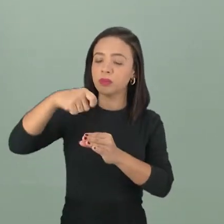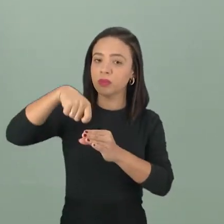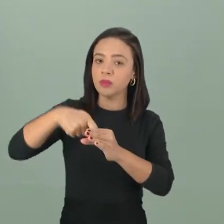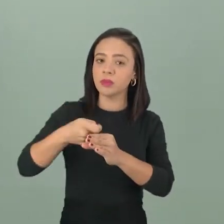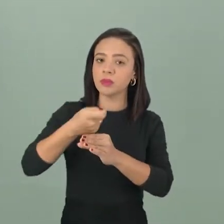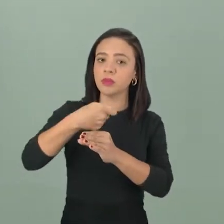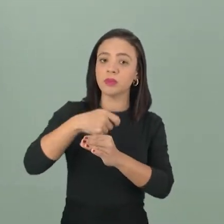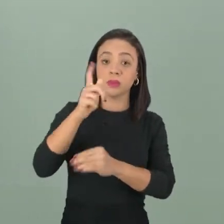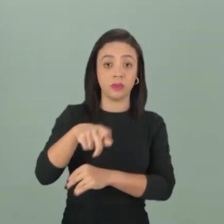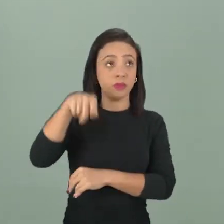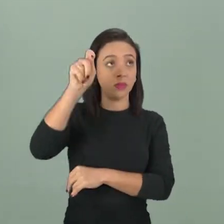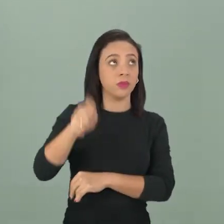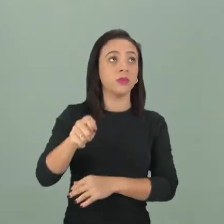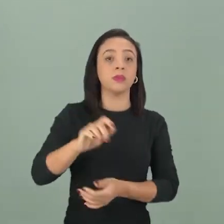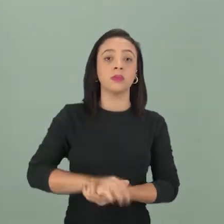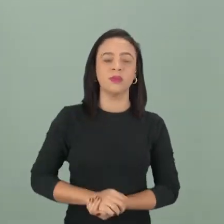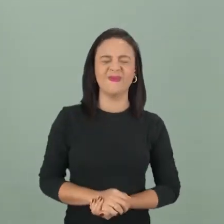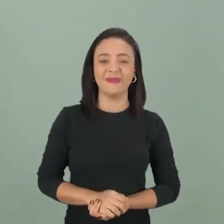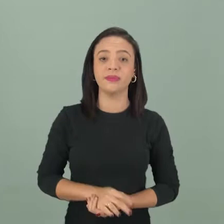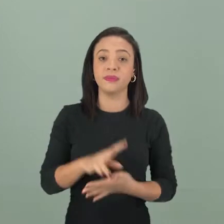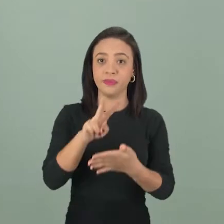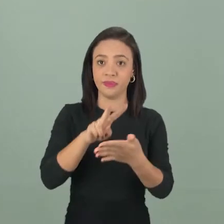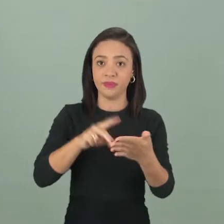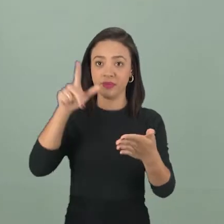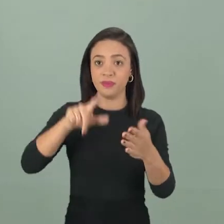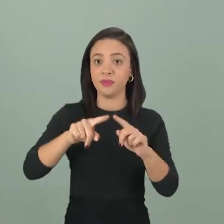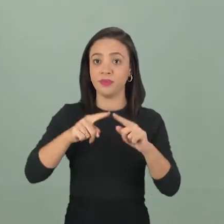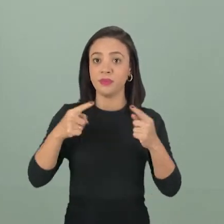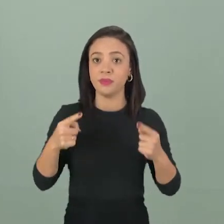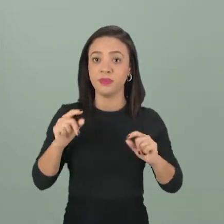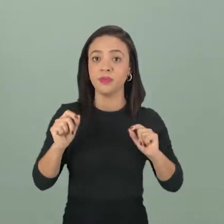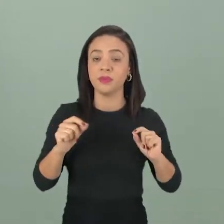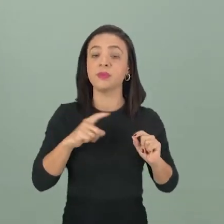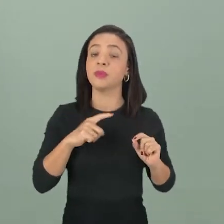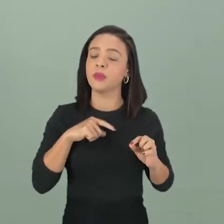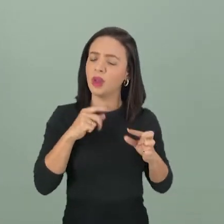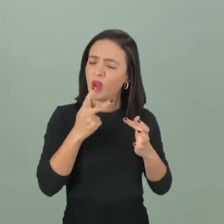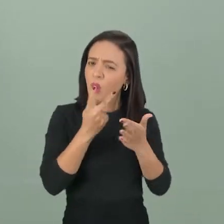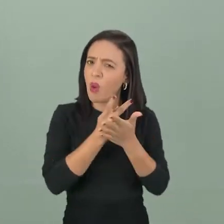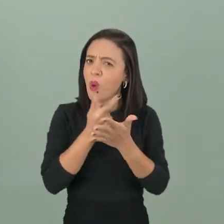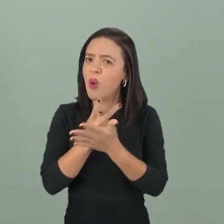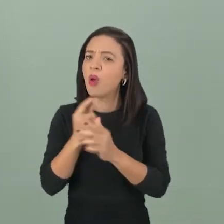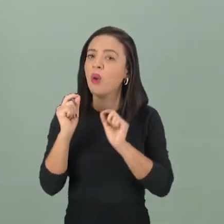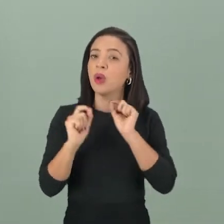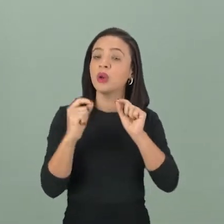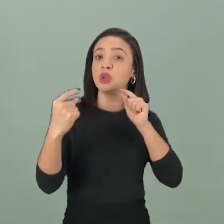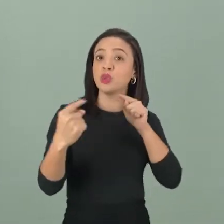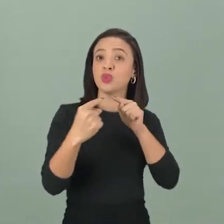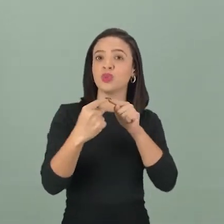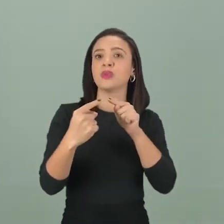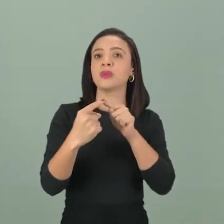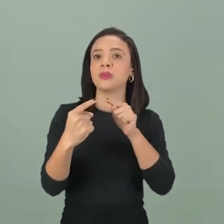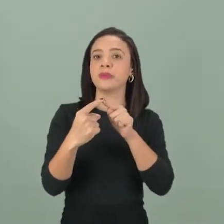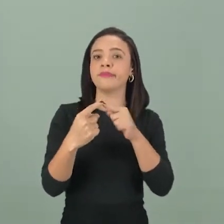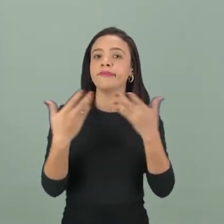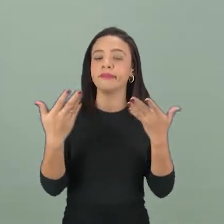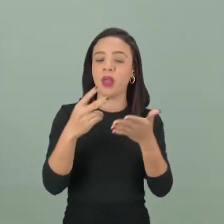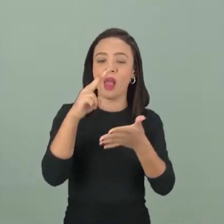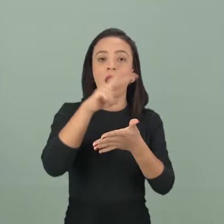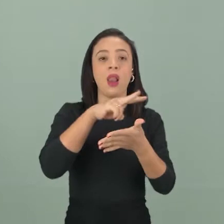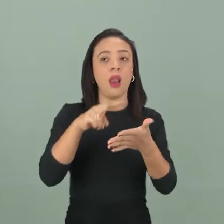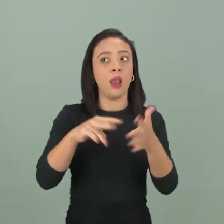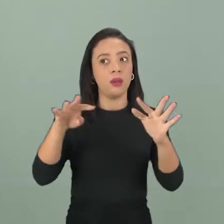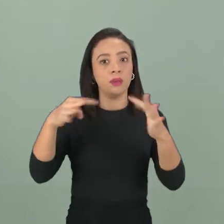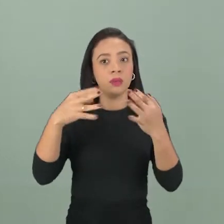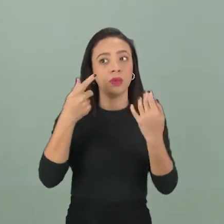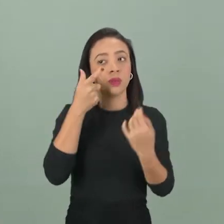as fadas e vamos ler novamente só que eles estão ele tem alguns erros de concordância e a gente vai ler com